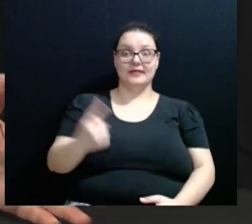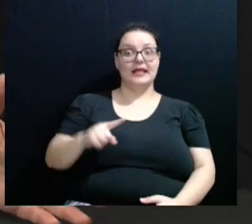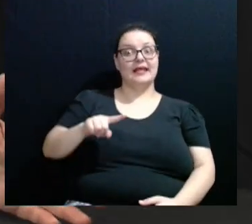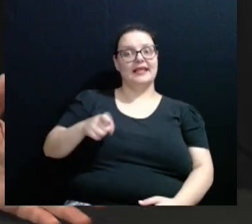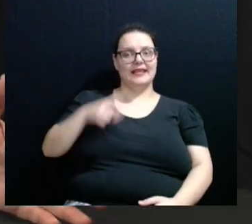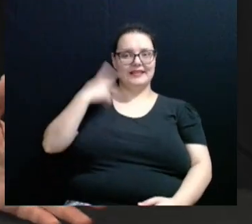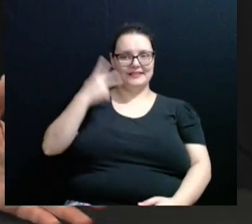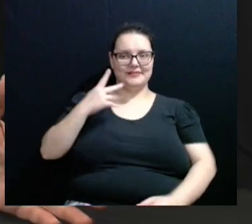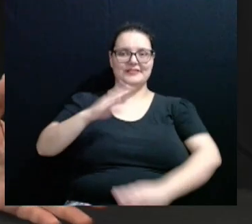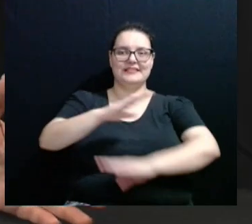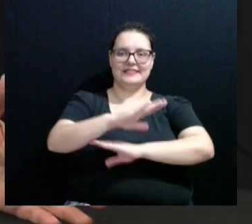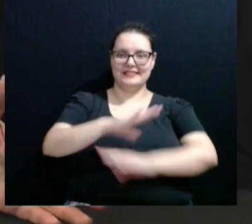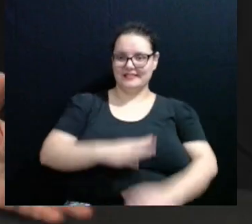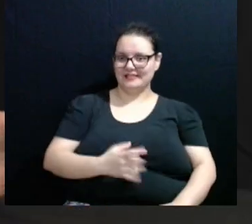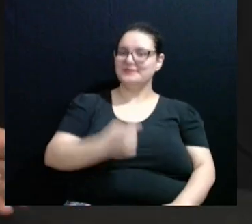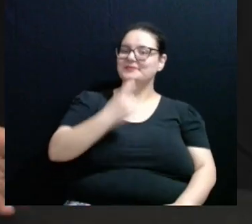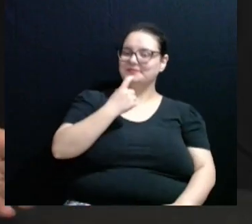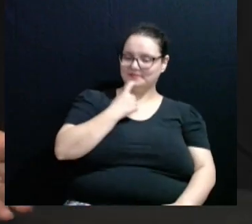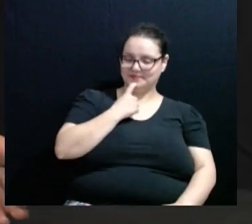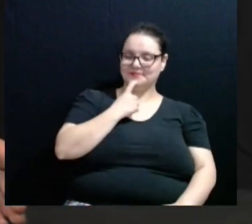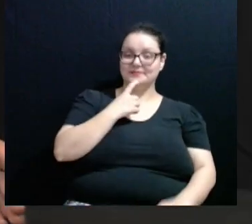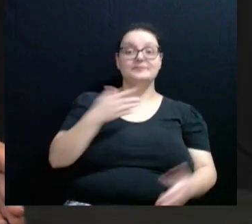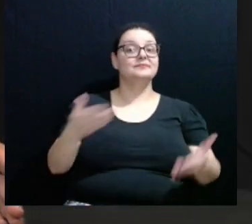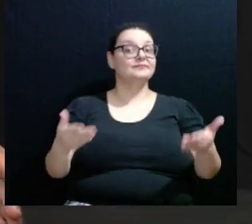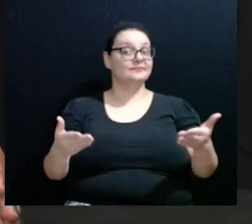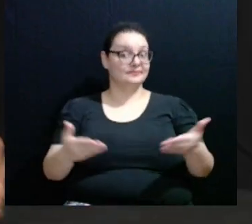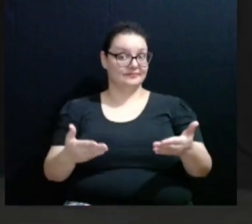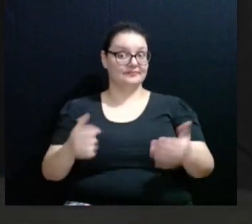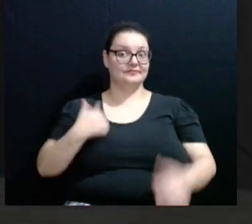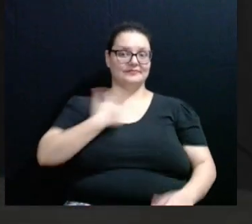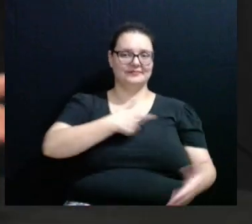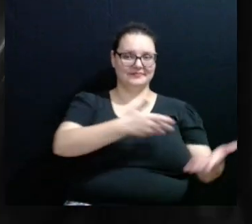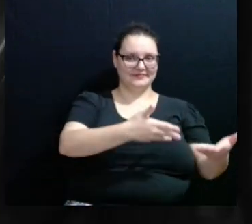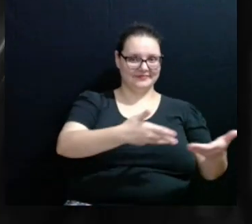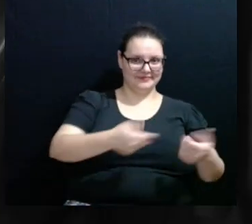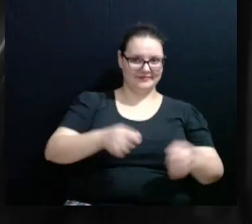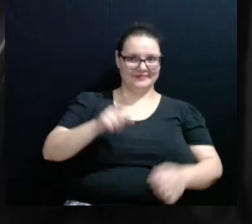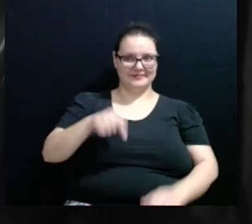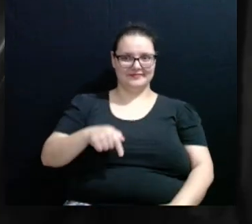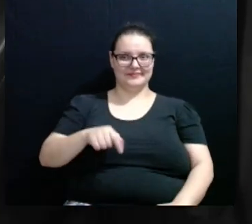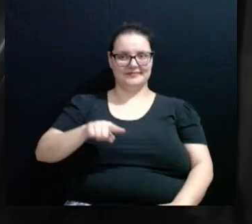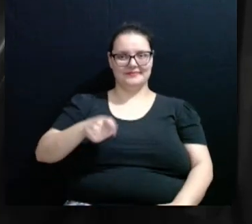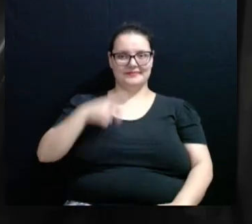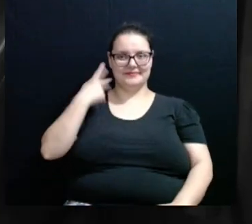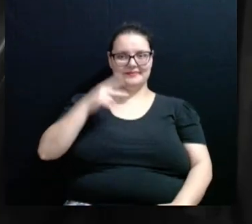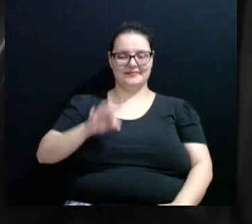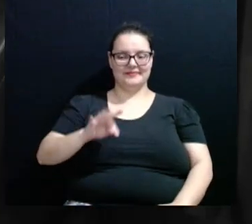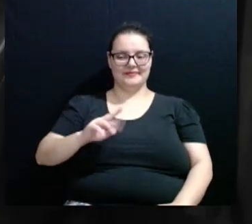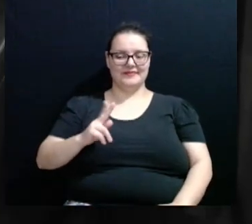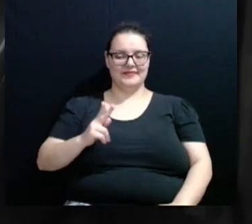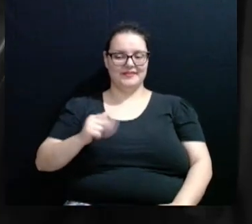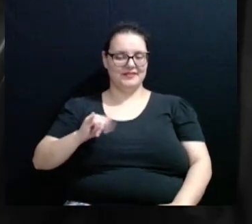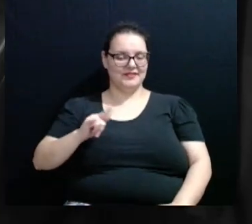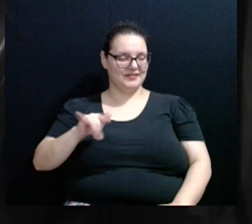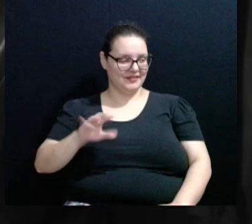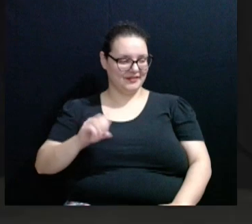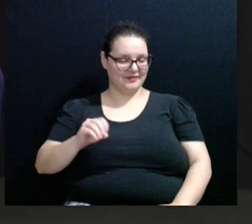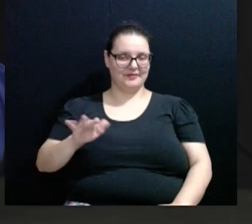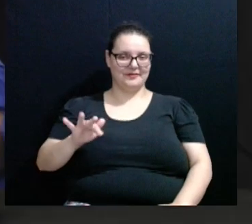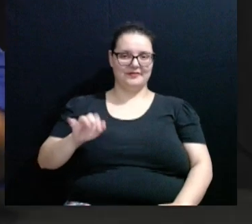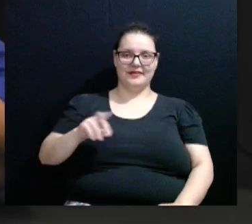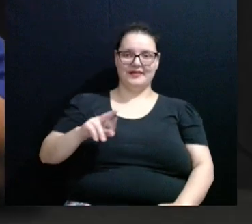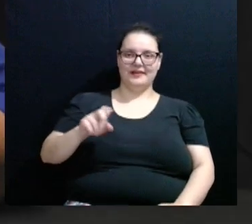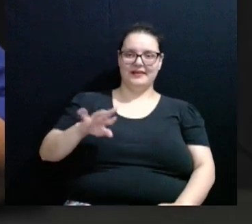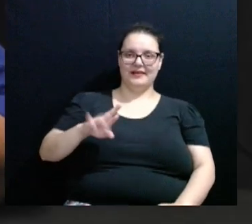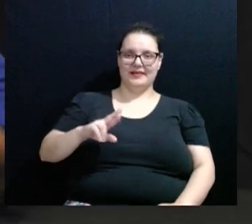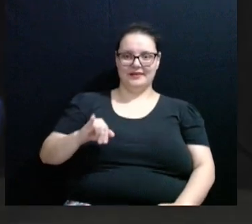ex-vereador da Câmara Municipal de Campinas. E hoje o nosso convidado é o ex-vereador Thiago Ferrari. Mas antes,